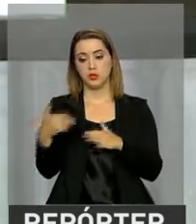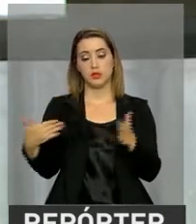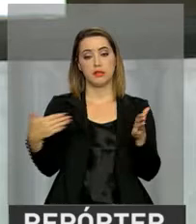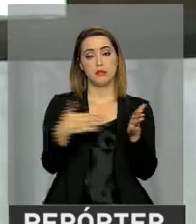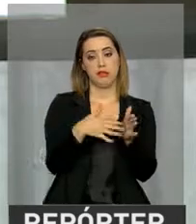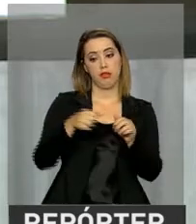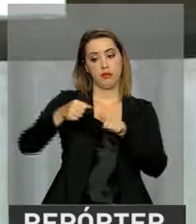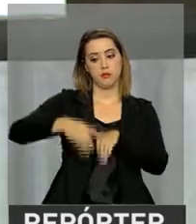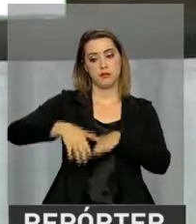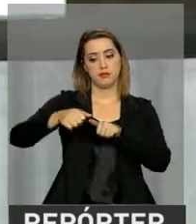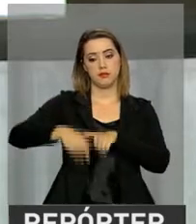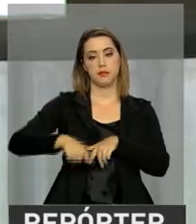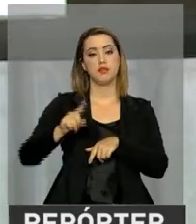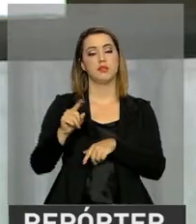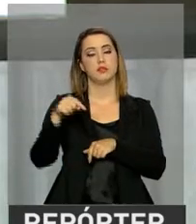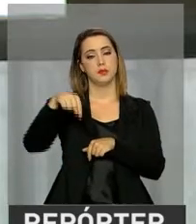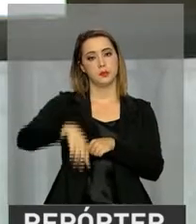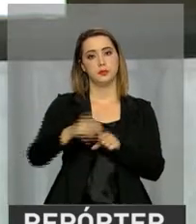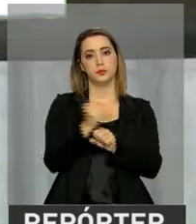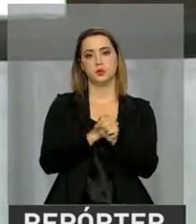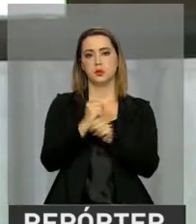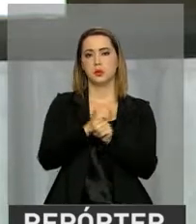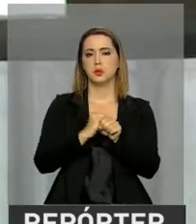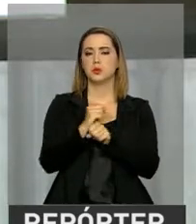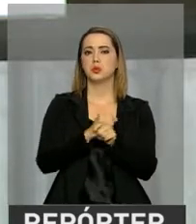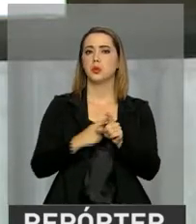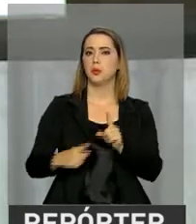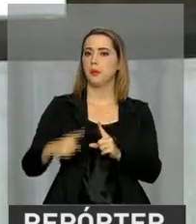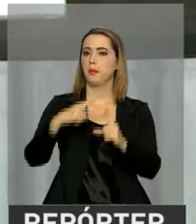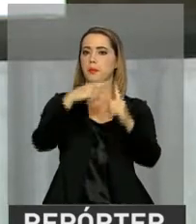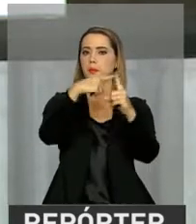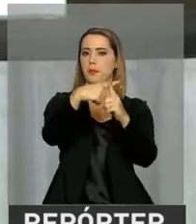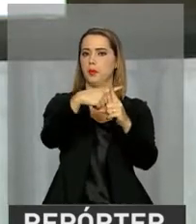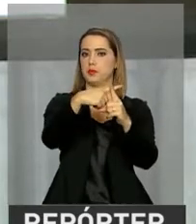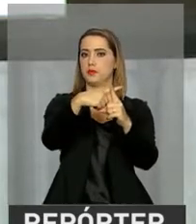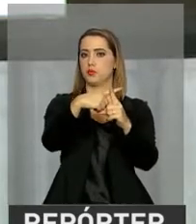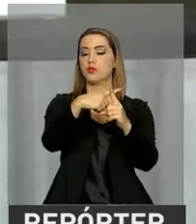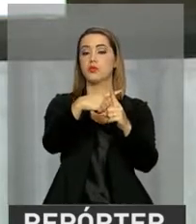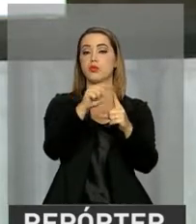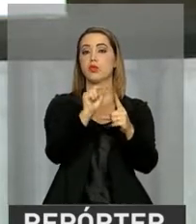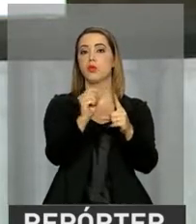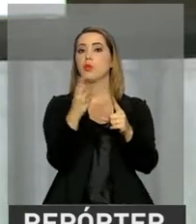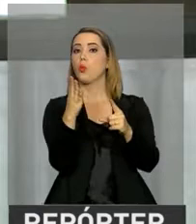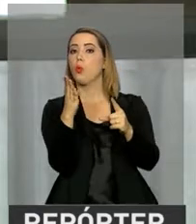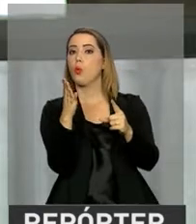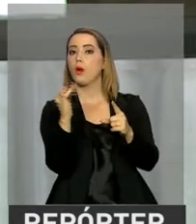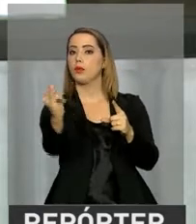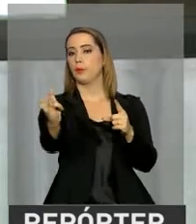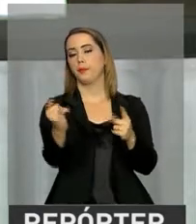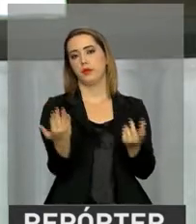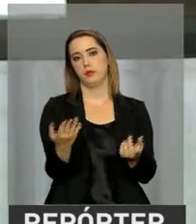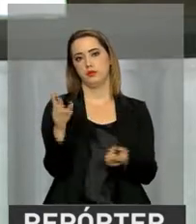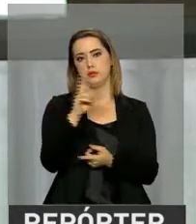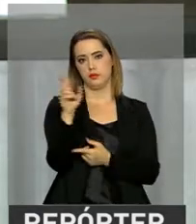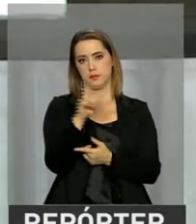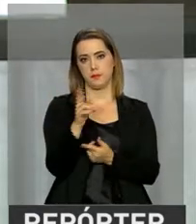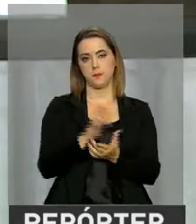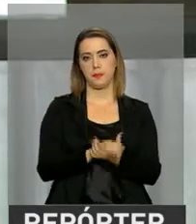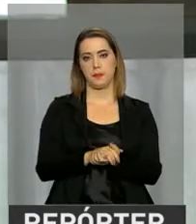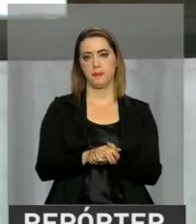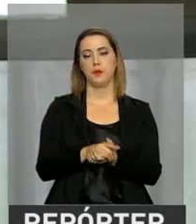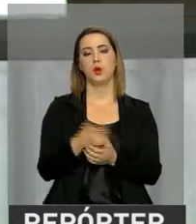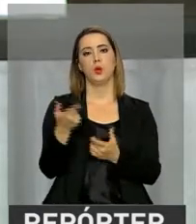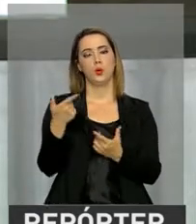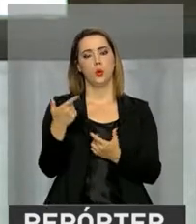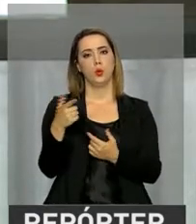deste ano ficaram no terreno positivo de 4 bilhões e duzentos milhões de reais o